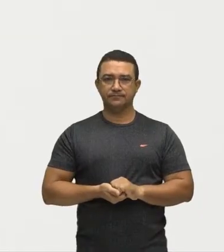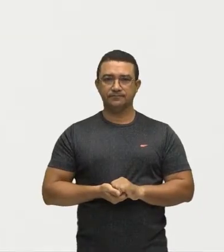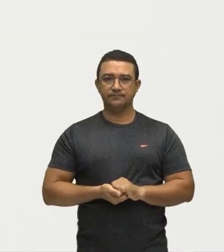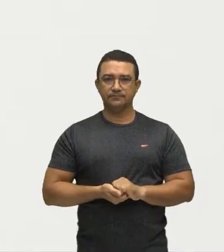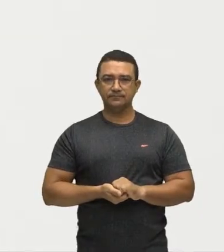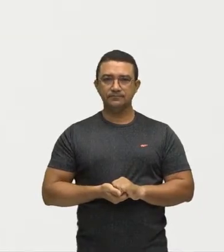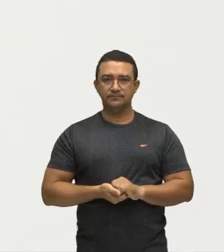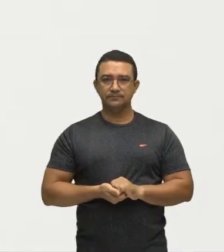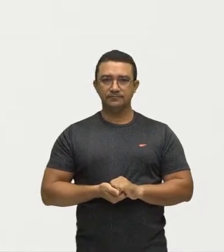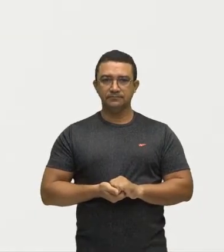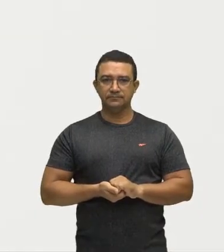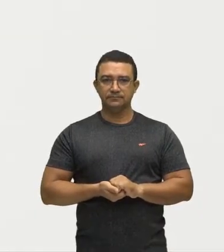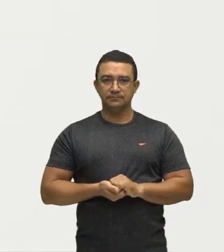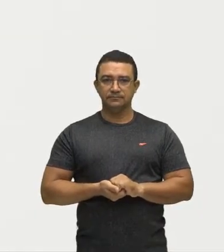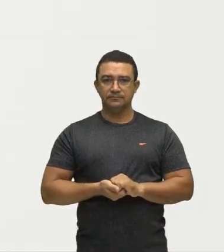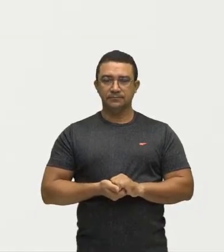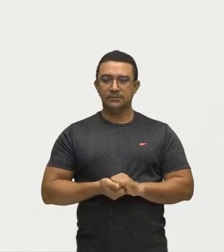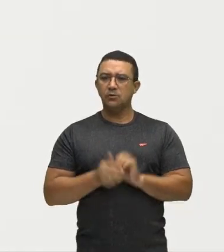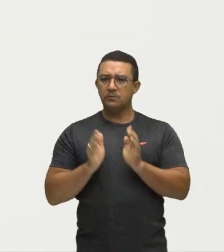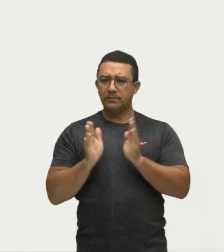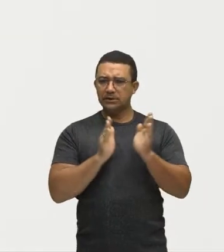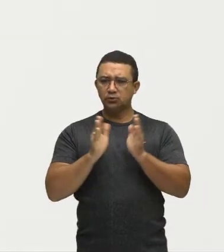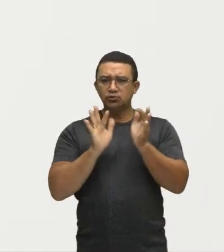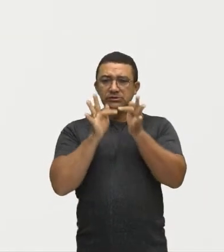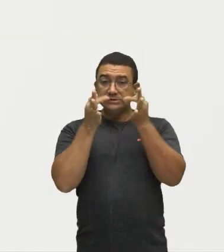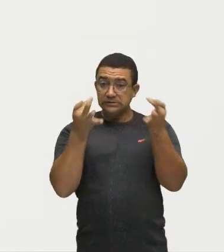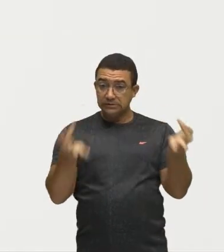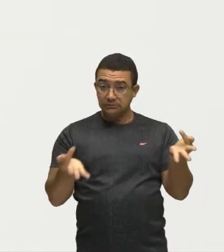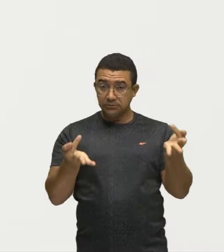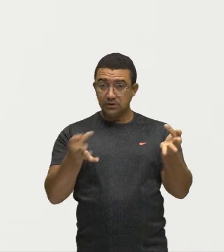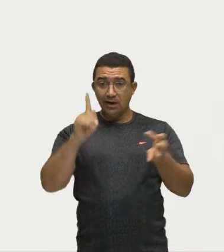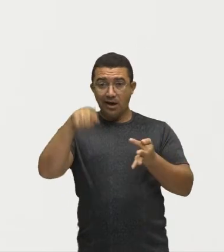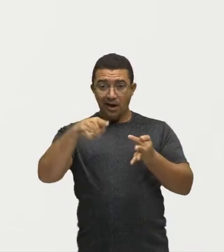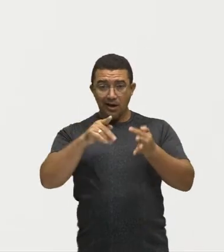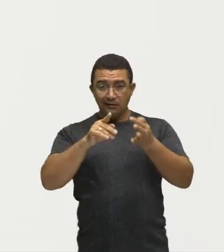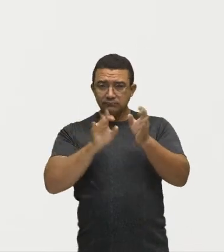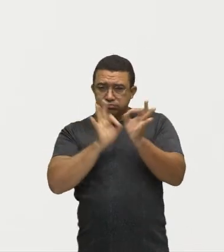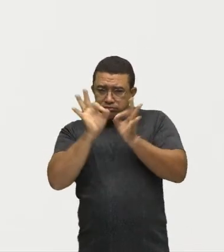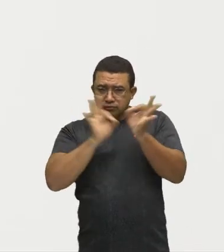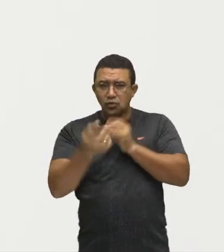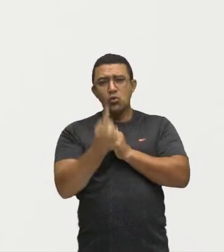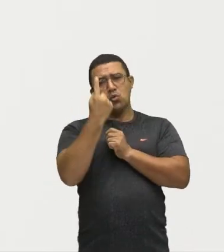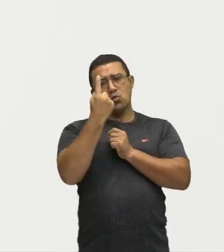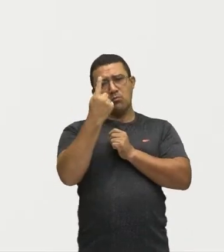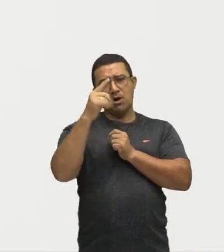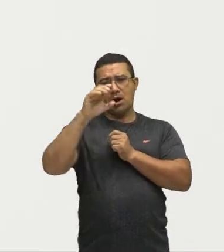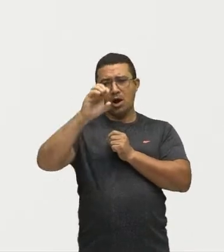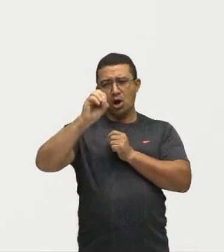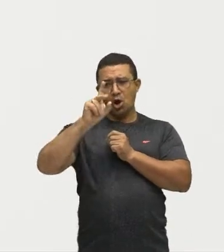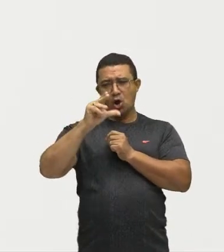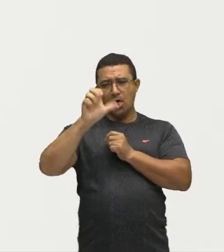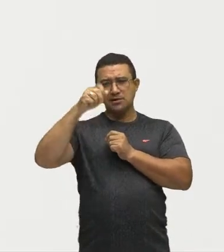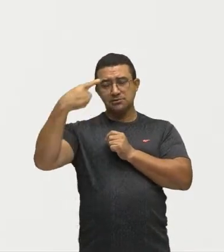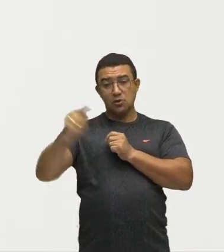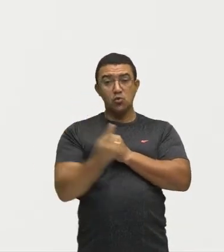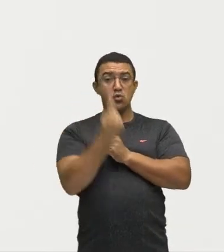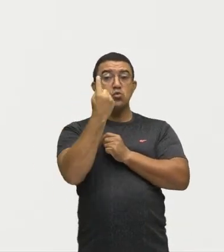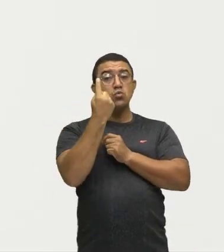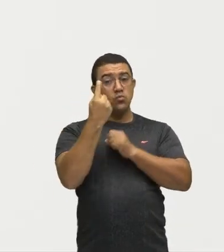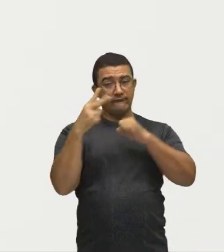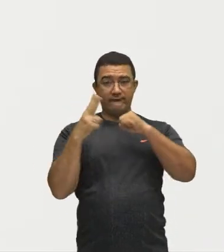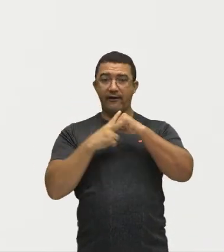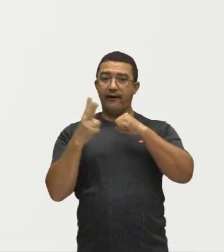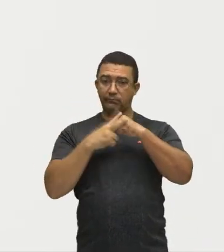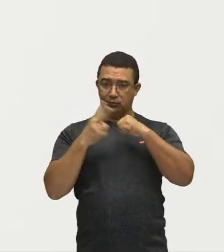Então, temos aqui, ó, período simples, ele é formado apenas por uma oração, ou seja, apenas um verbo, e